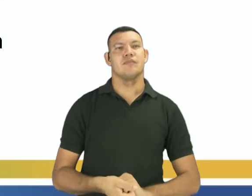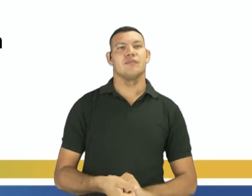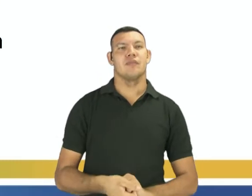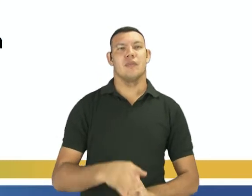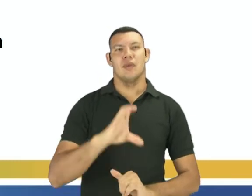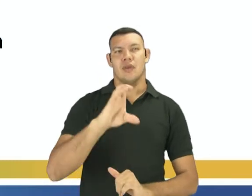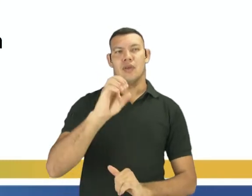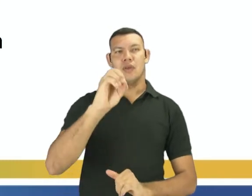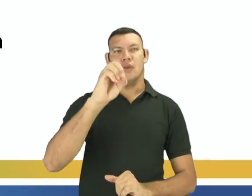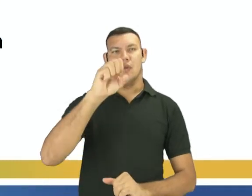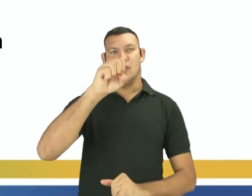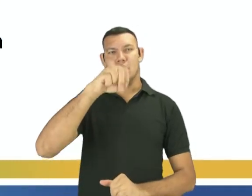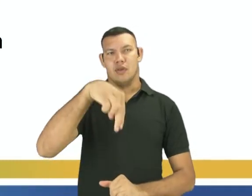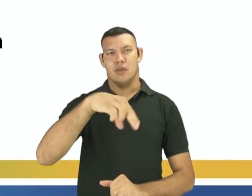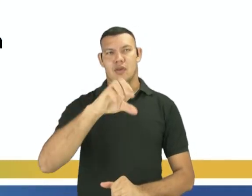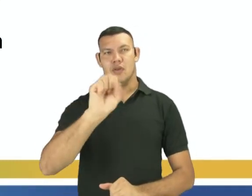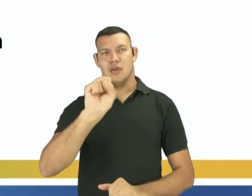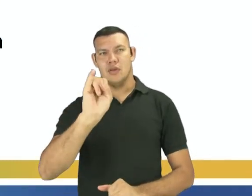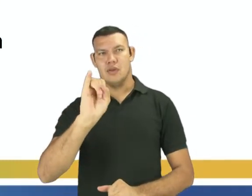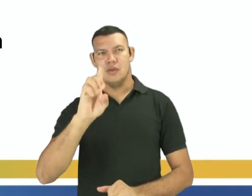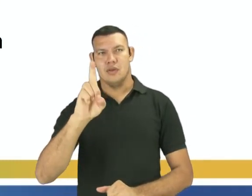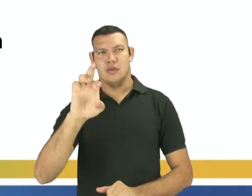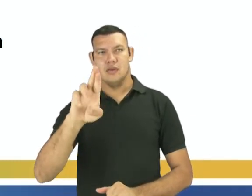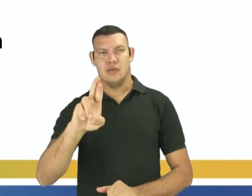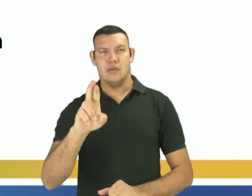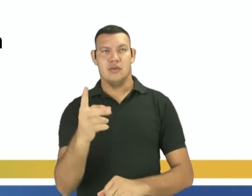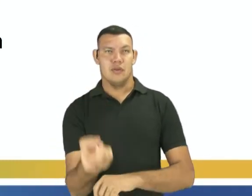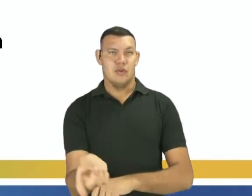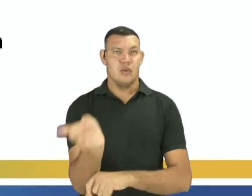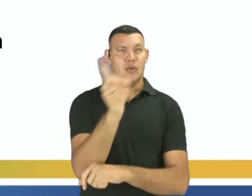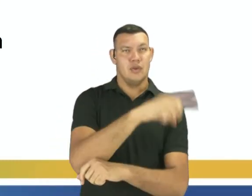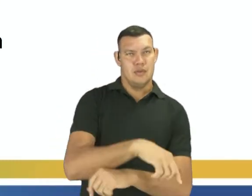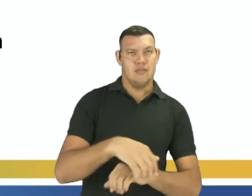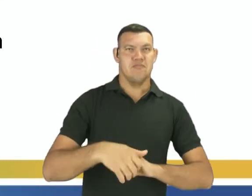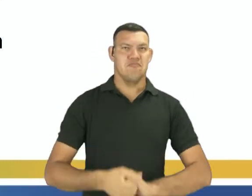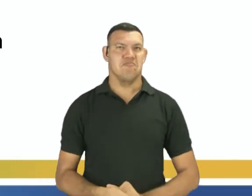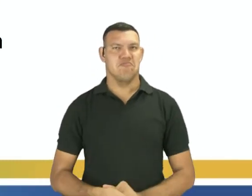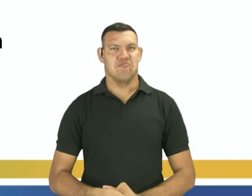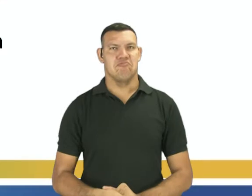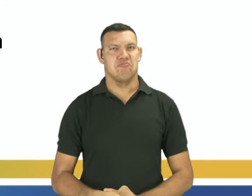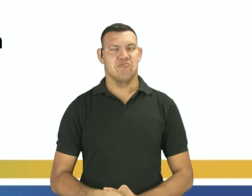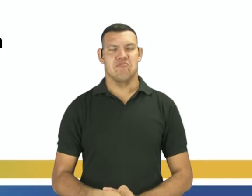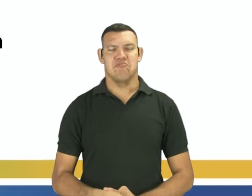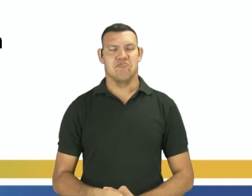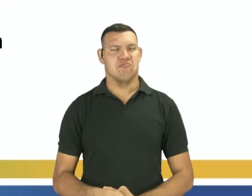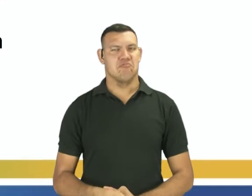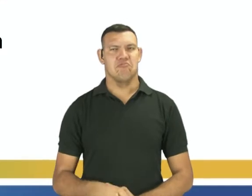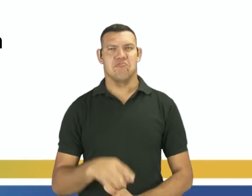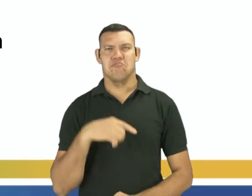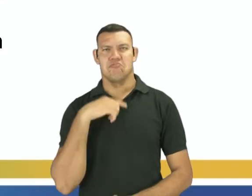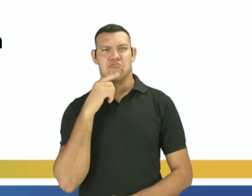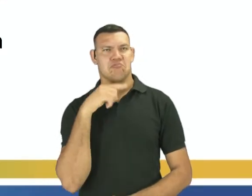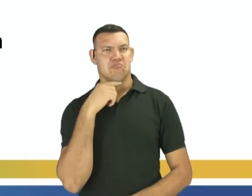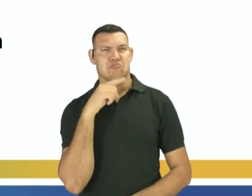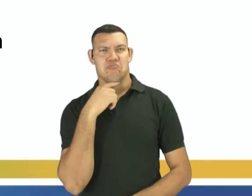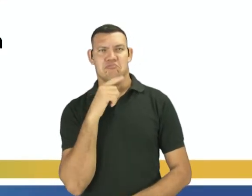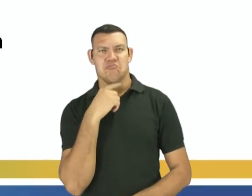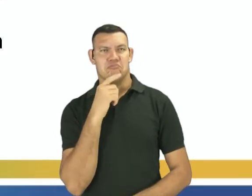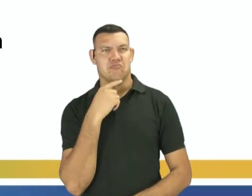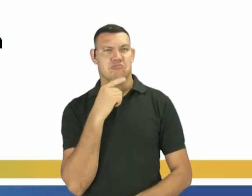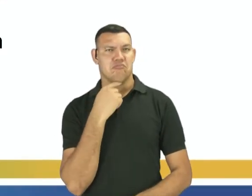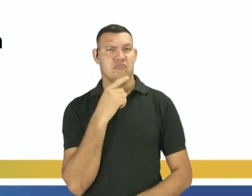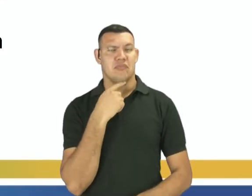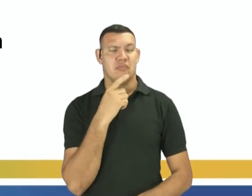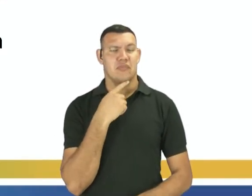mind staying up late. Eu não me importo em ficar acordado até mais tarde. Stay, até o Y,